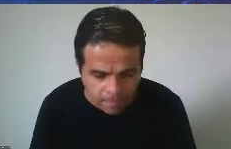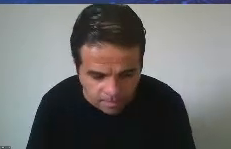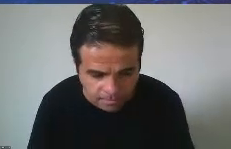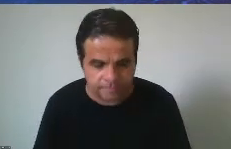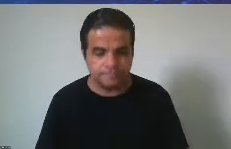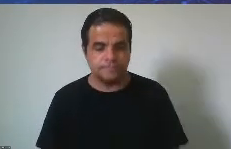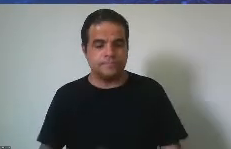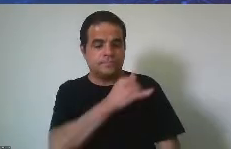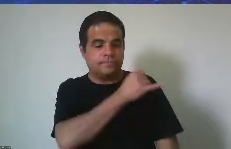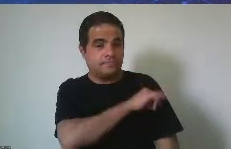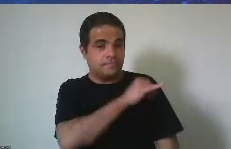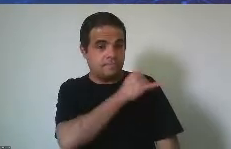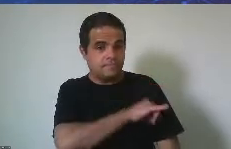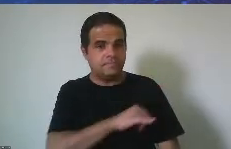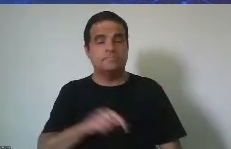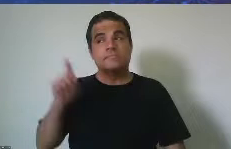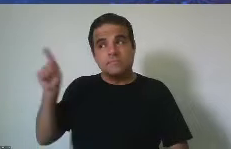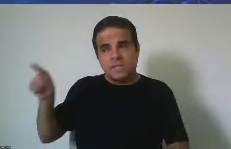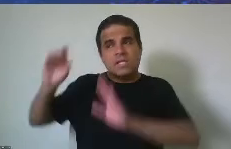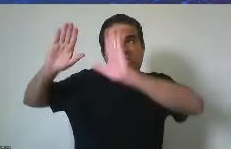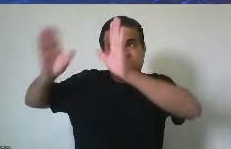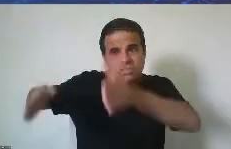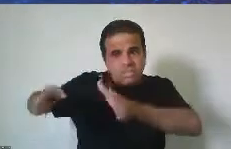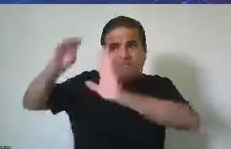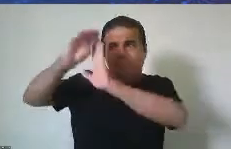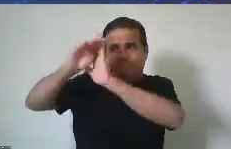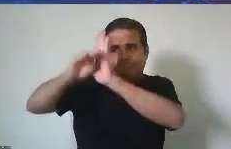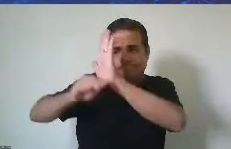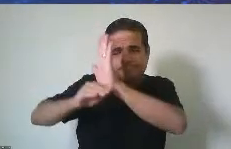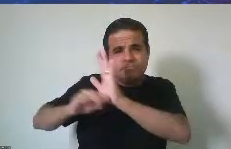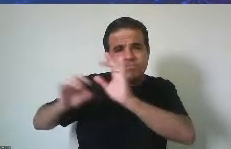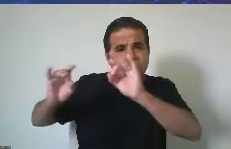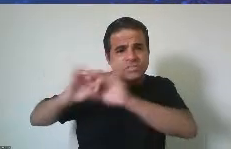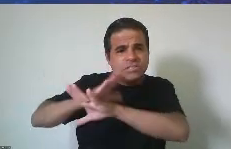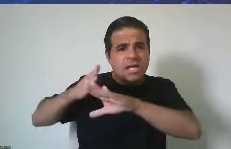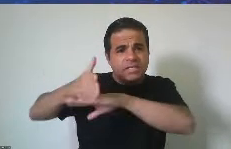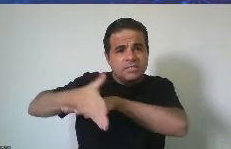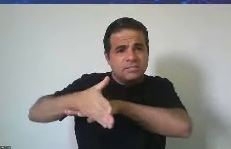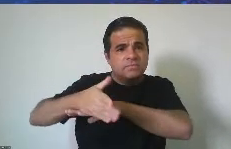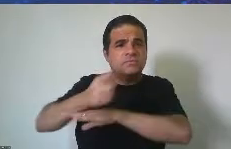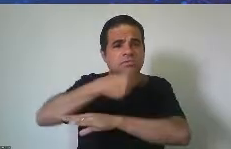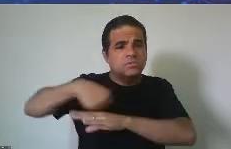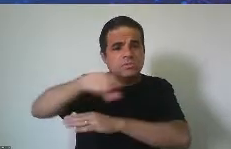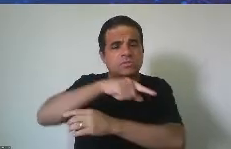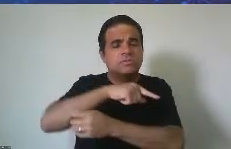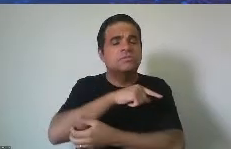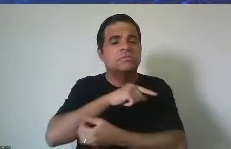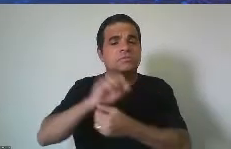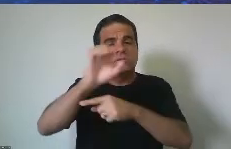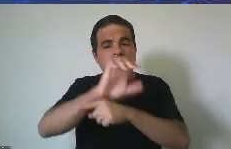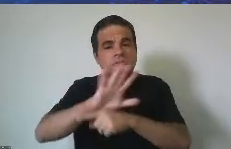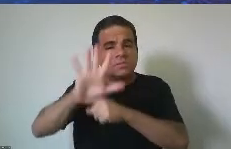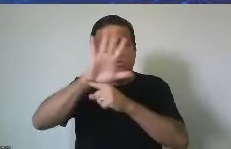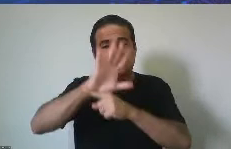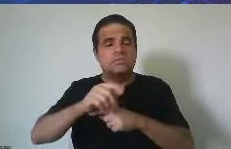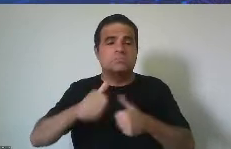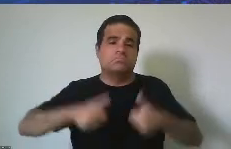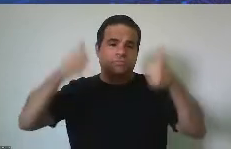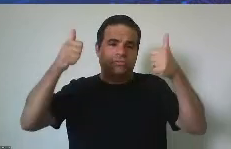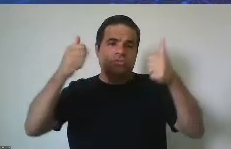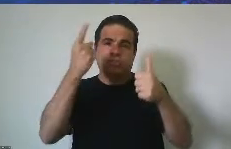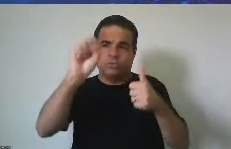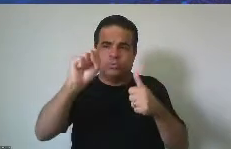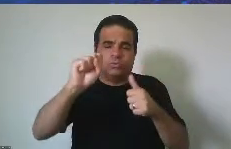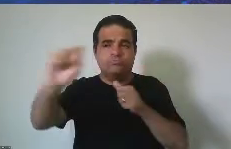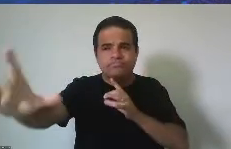ali está onde entrando chegando ao nosso estado número 18 consolidando ainda